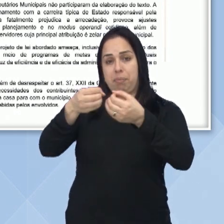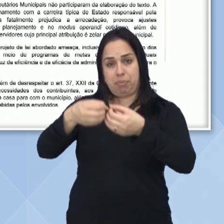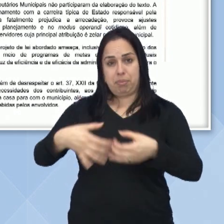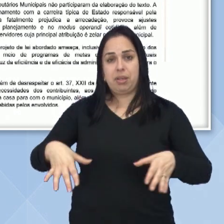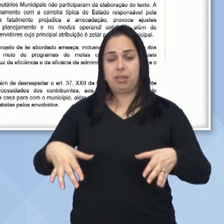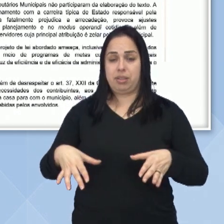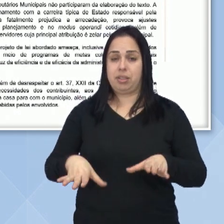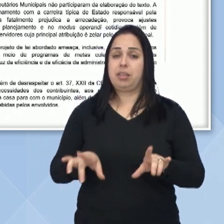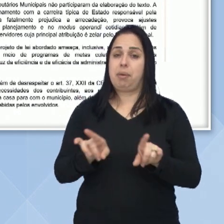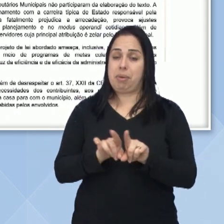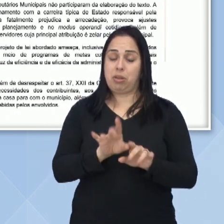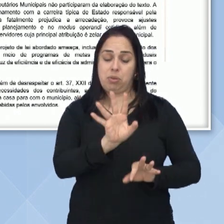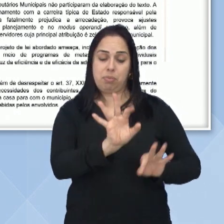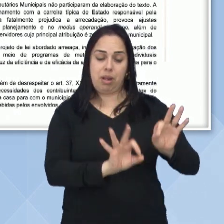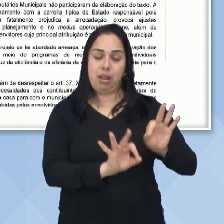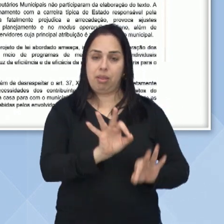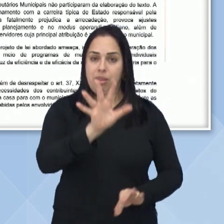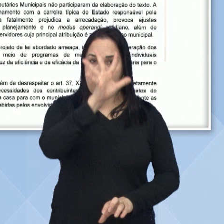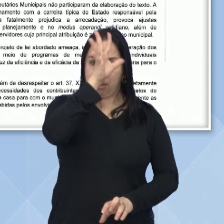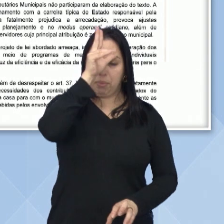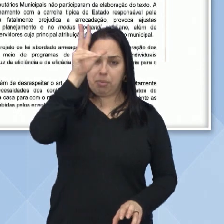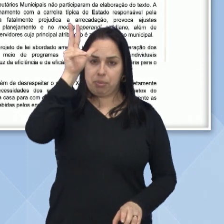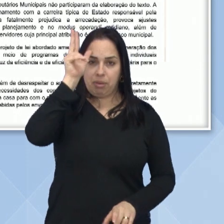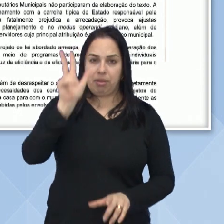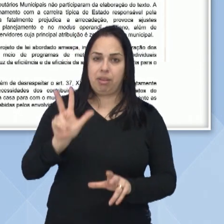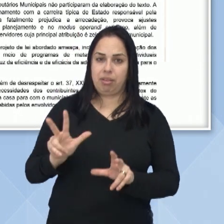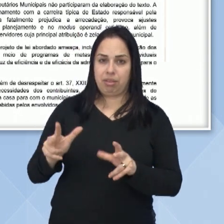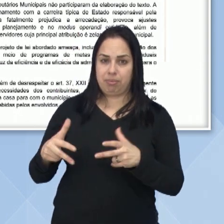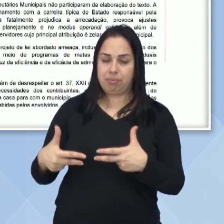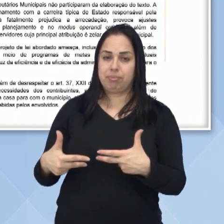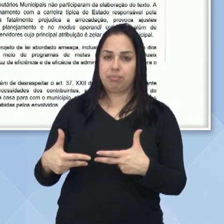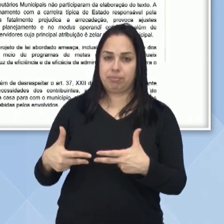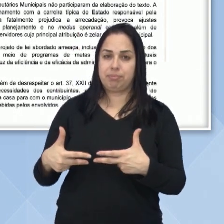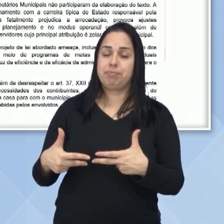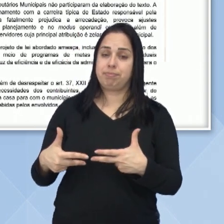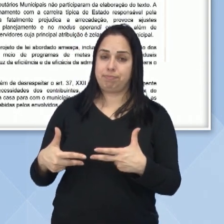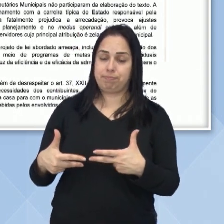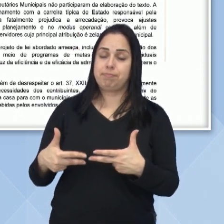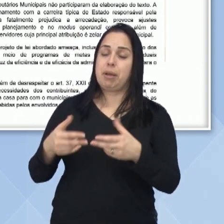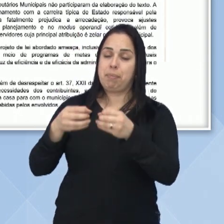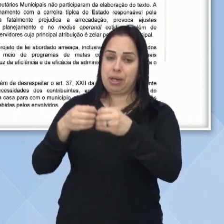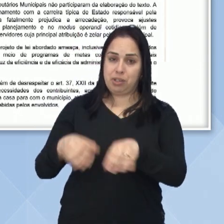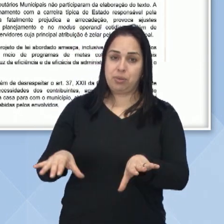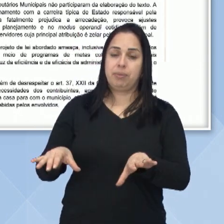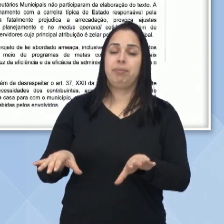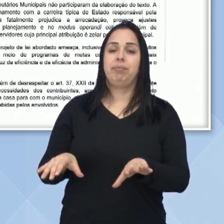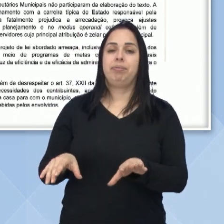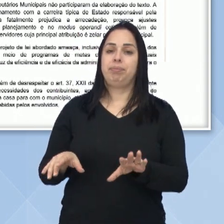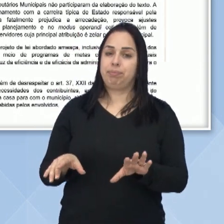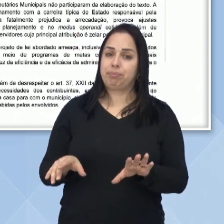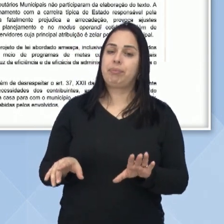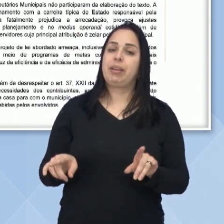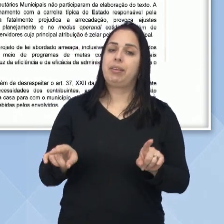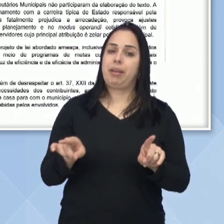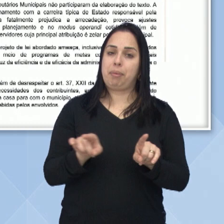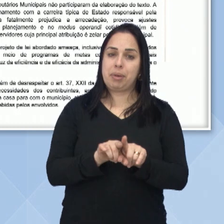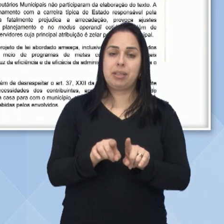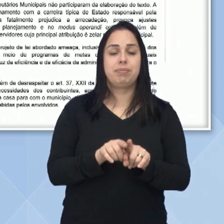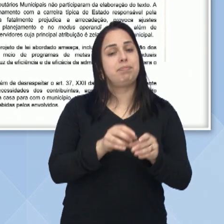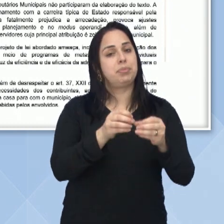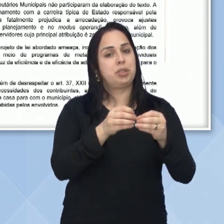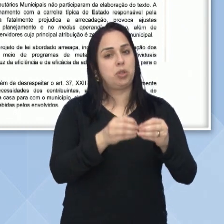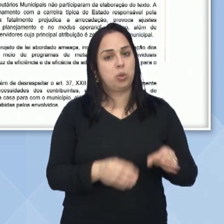do Executivo e desta Casa com o município, além de afetar negativamente